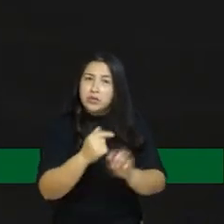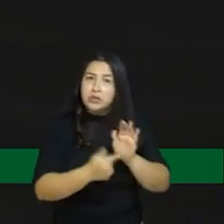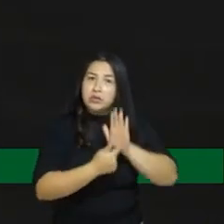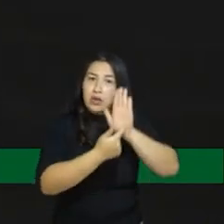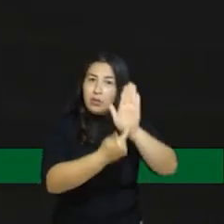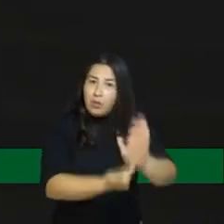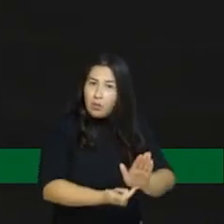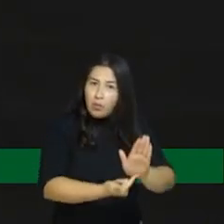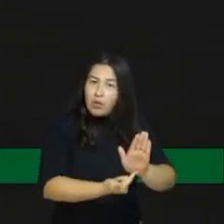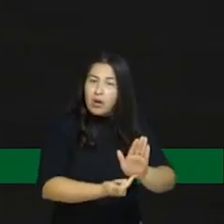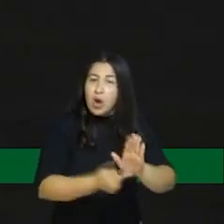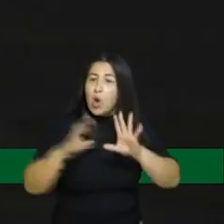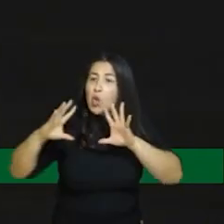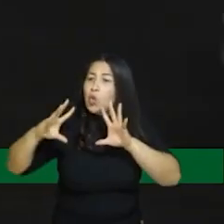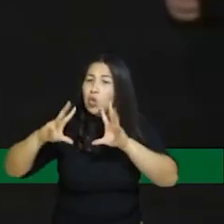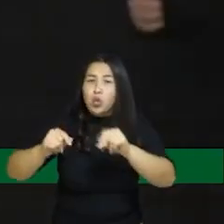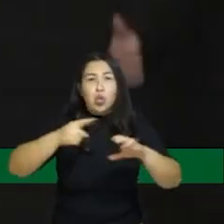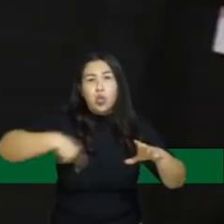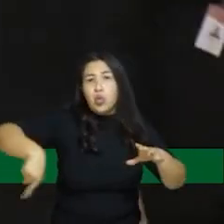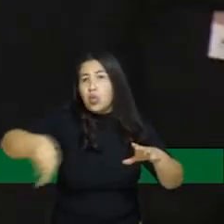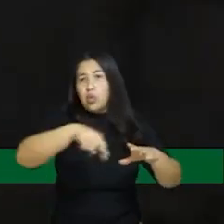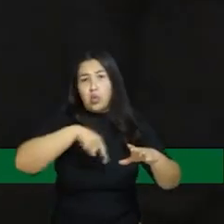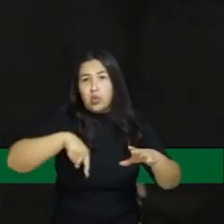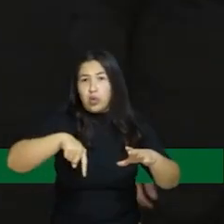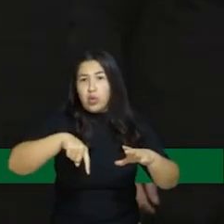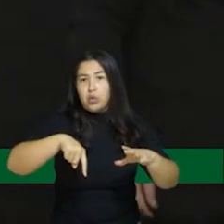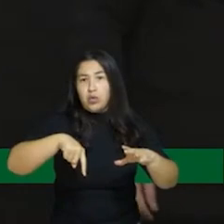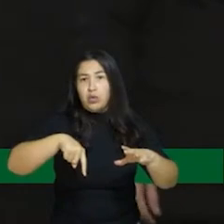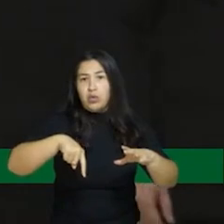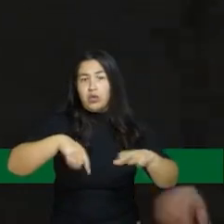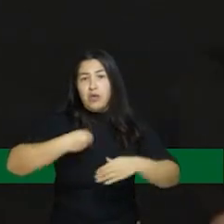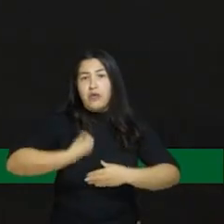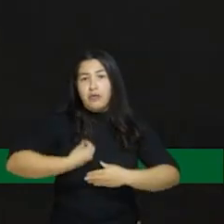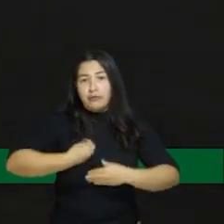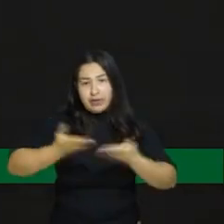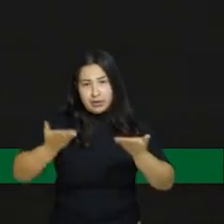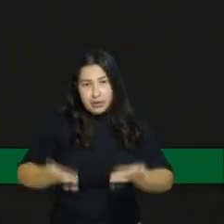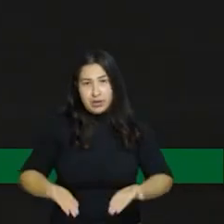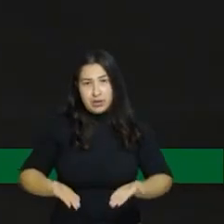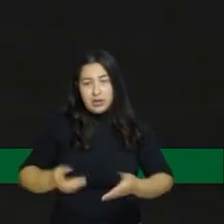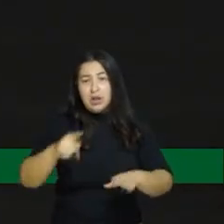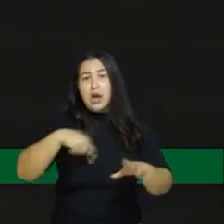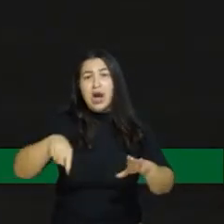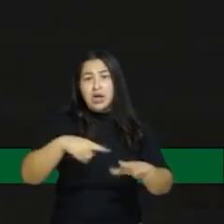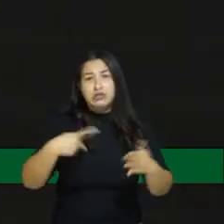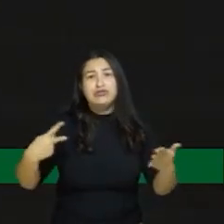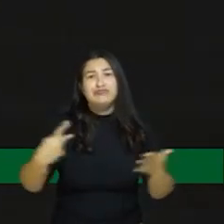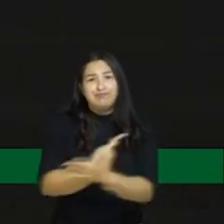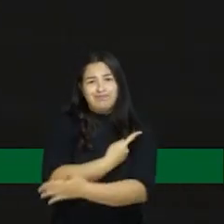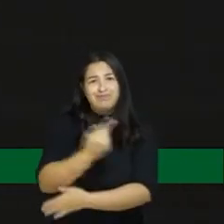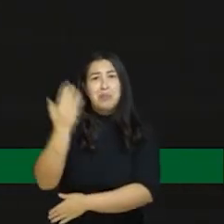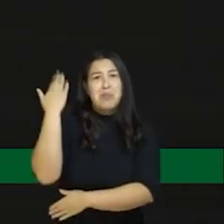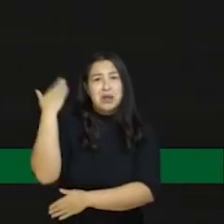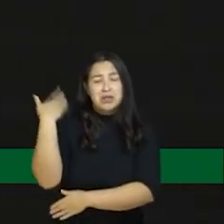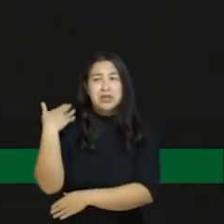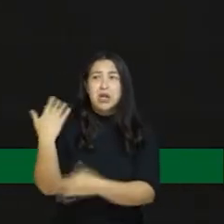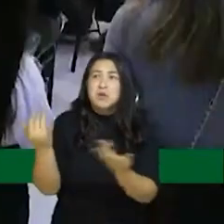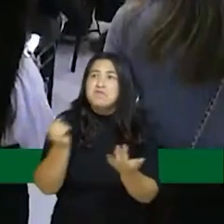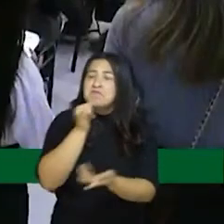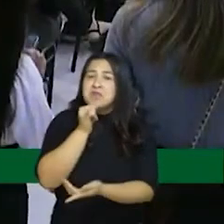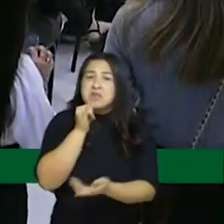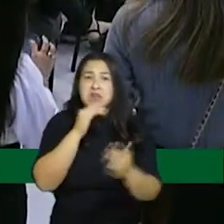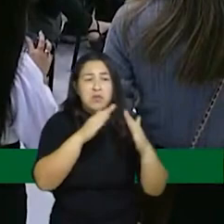todos nós, absolutamente todos nós, que aqui estamos, de alguma forma falhamos. Ou seja, de não conseguir levar a